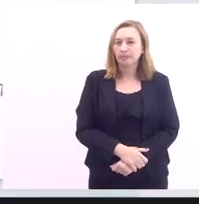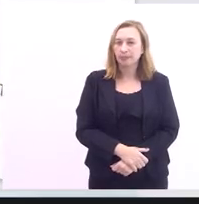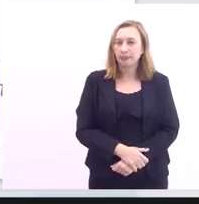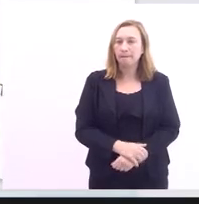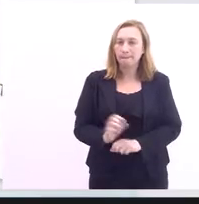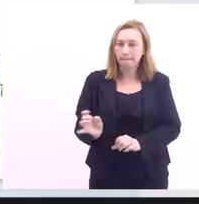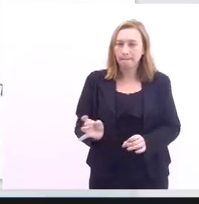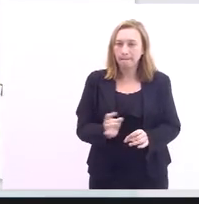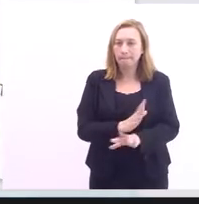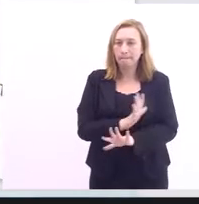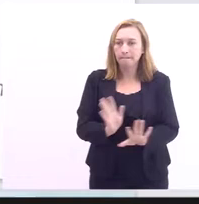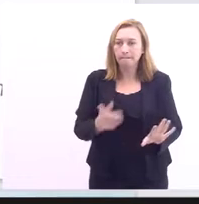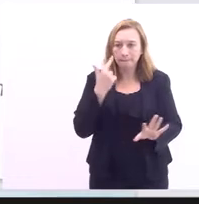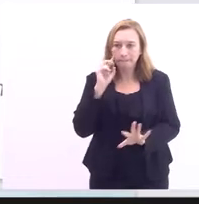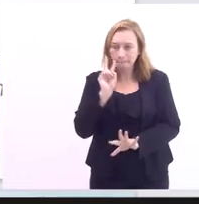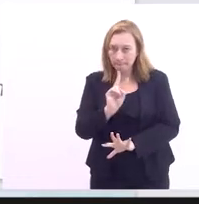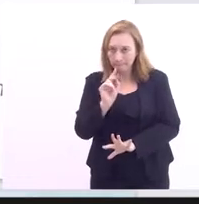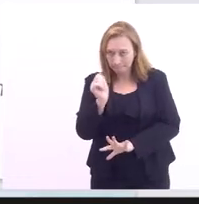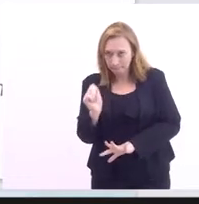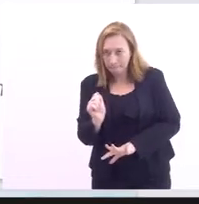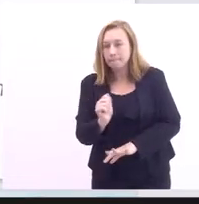Pronto, já deve estar visualizando, né?